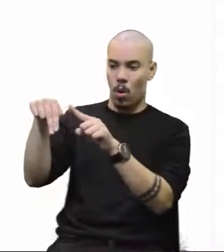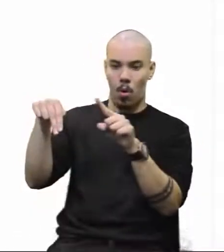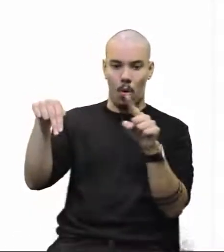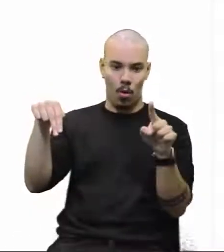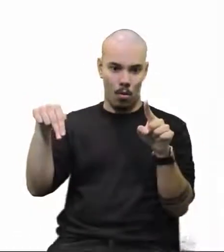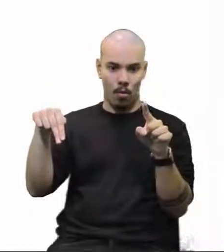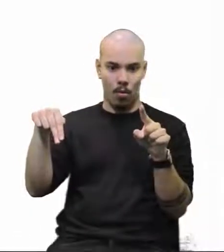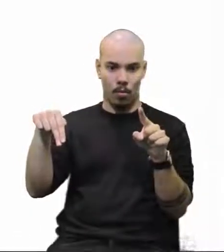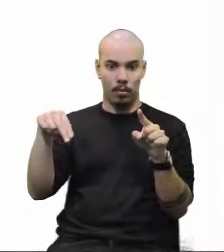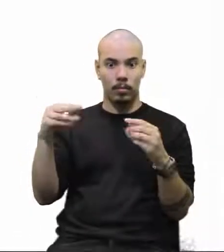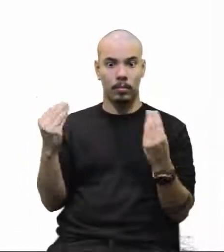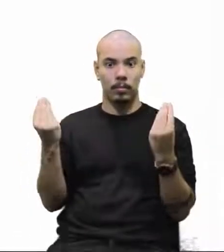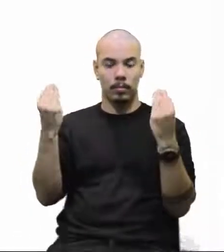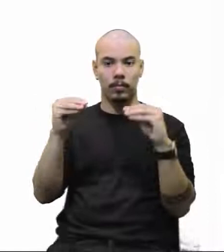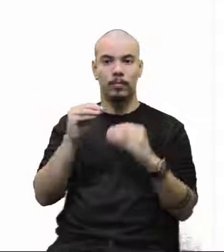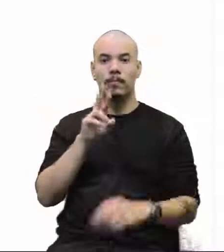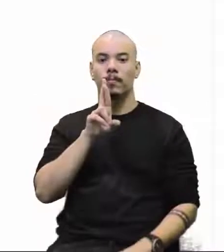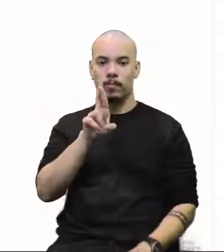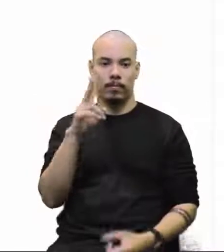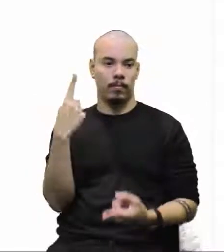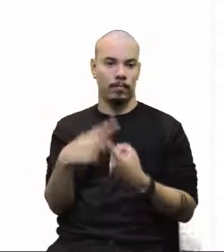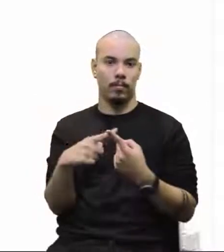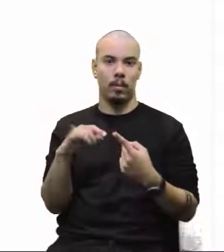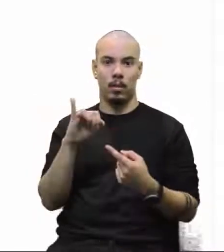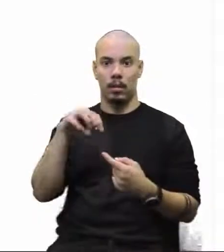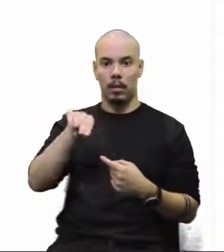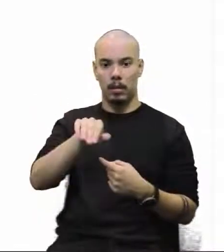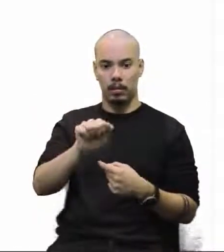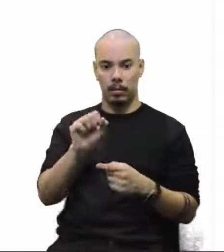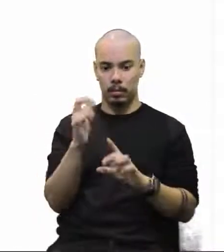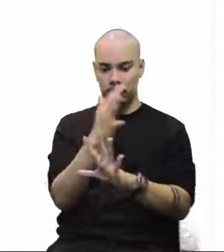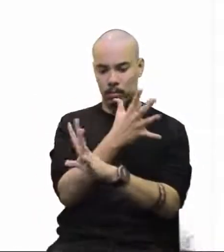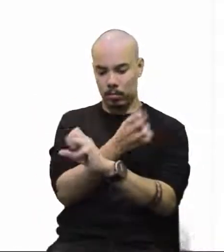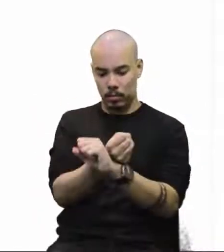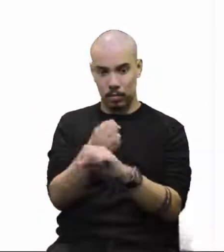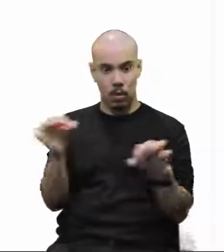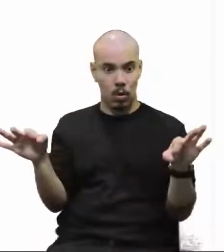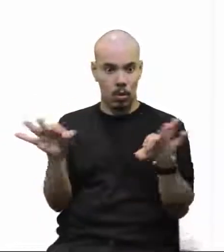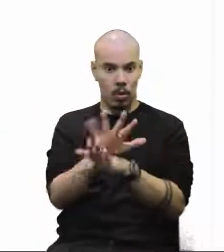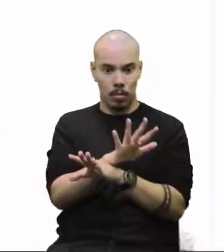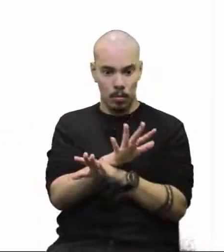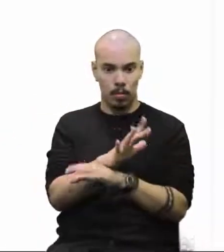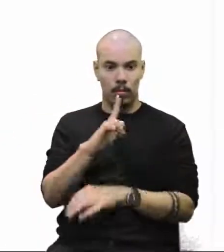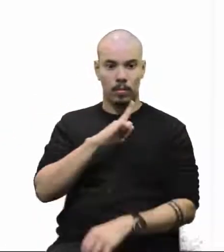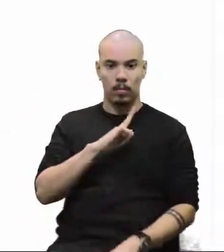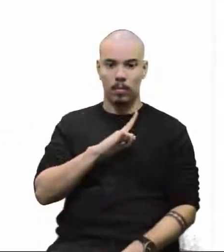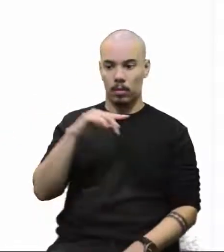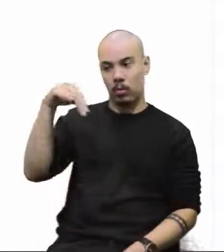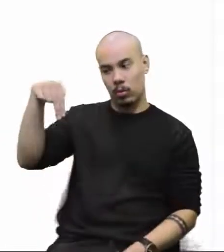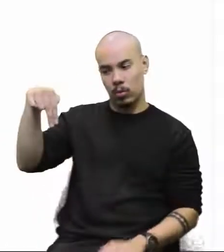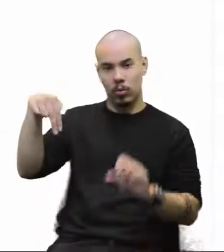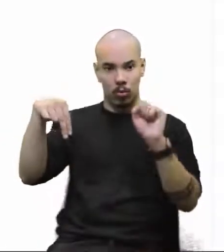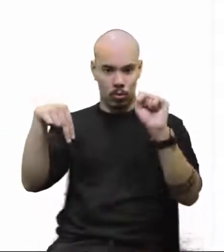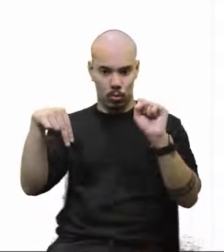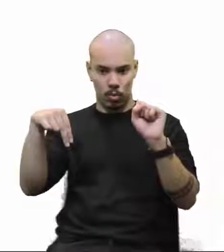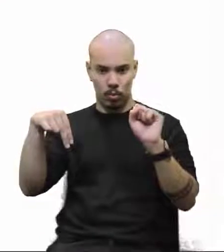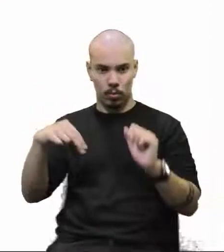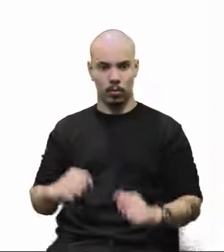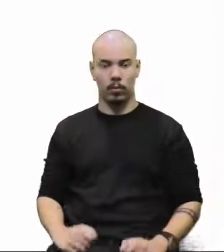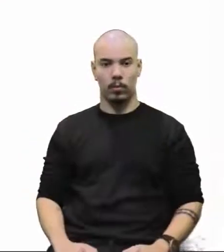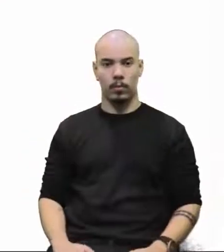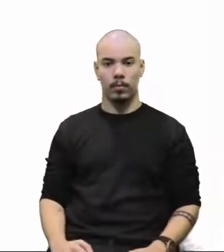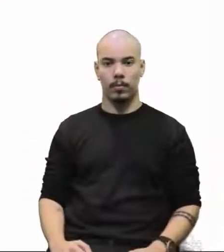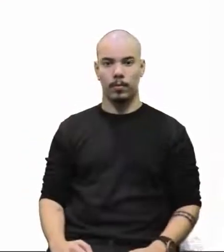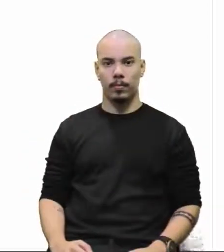metade, só está representado, porque o ímã é completo, né? Isso. Não existe só norte, só sul. Exatamente.